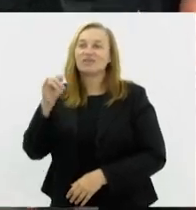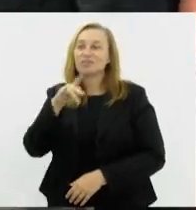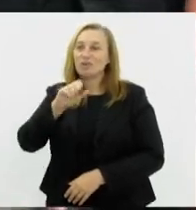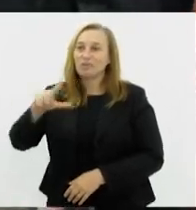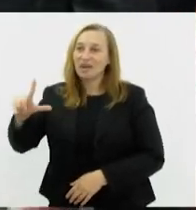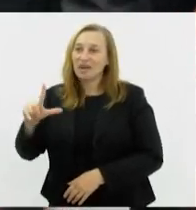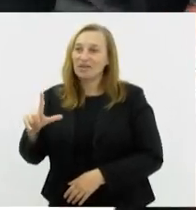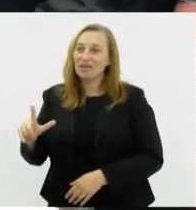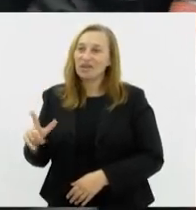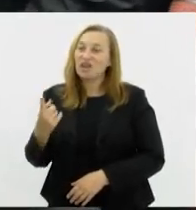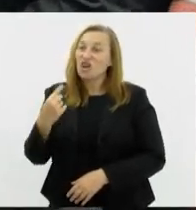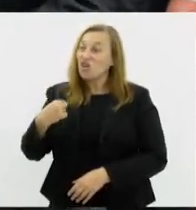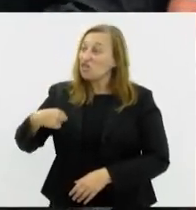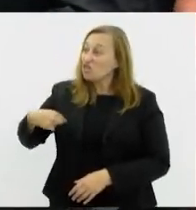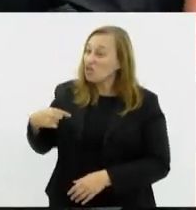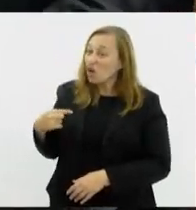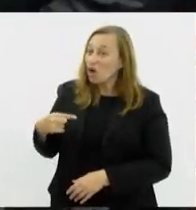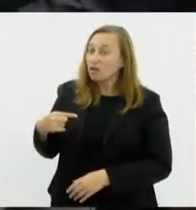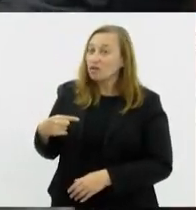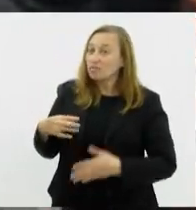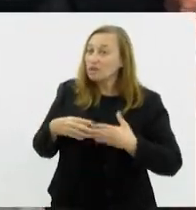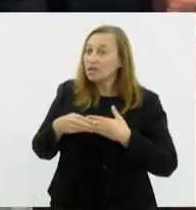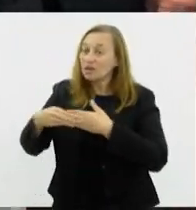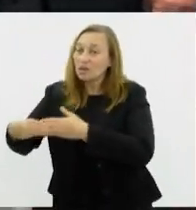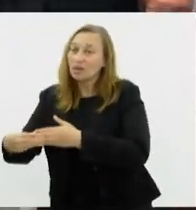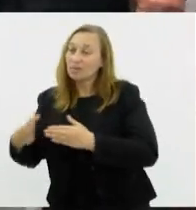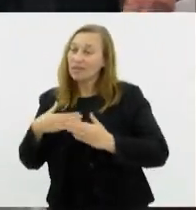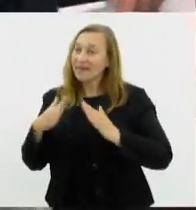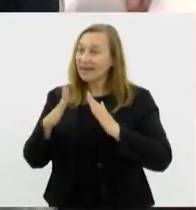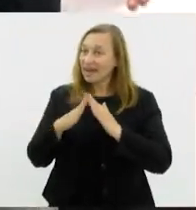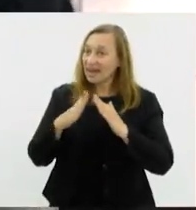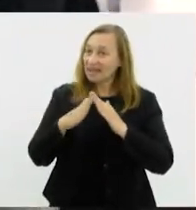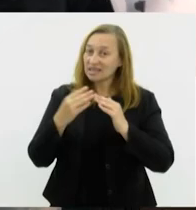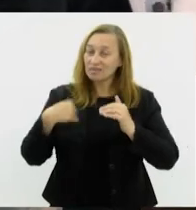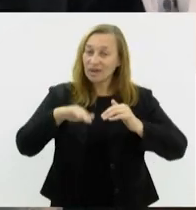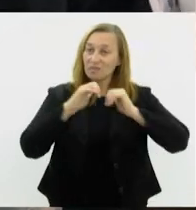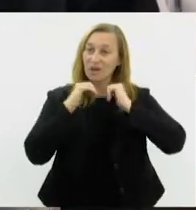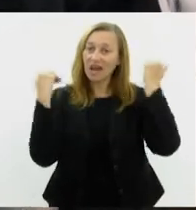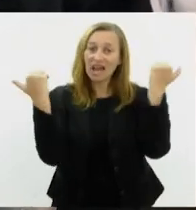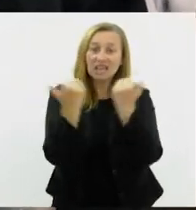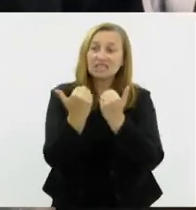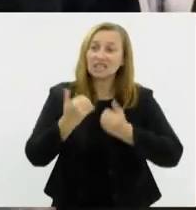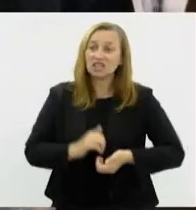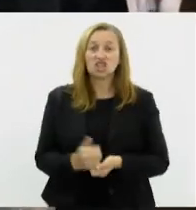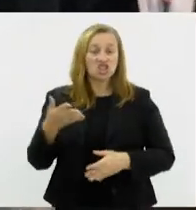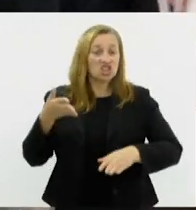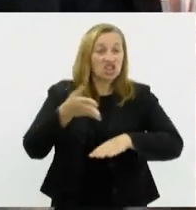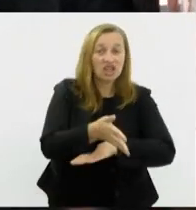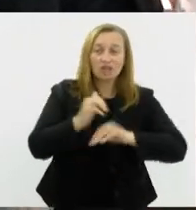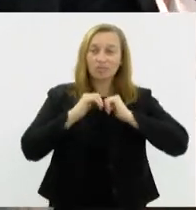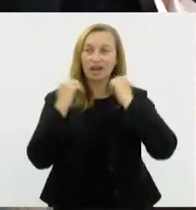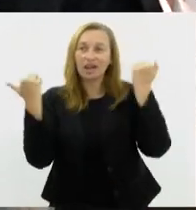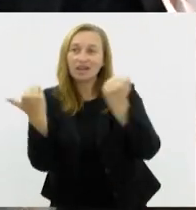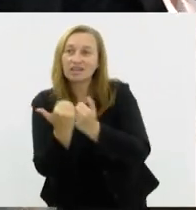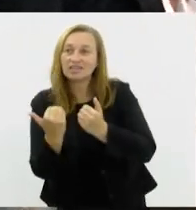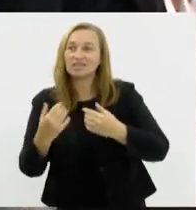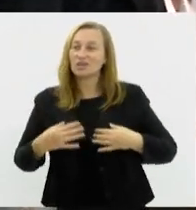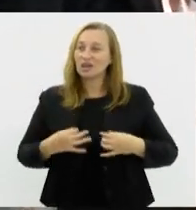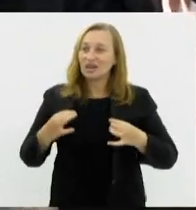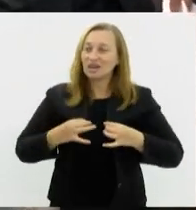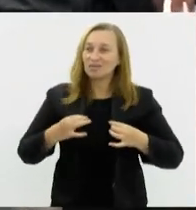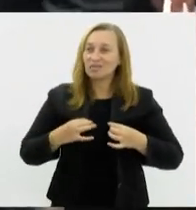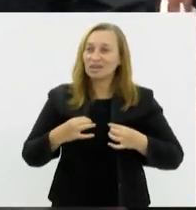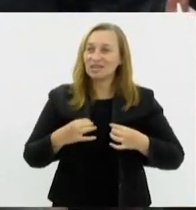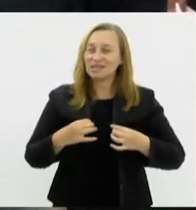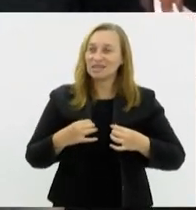na minha casa, me acordar, me levar para o jogo do Flamengo, para o Maracanã. Aí cheguei lá, improvisei uma camisa do Nova